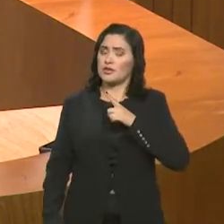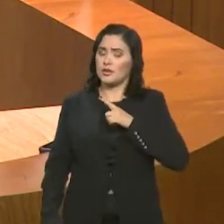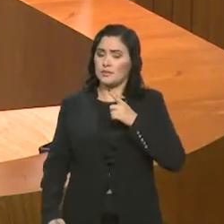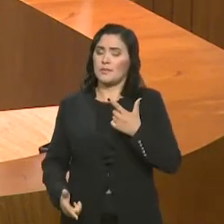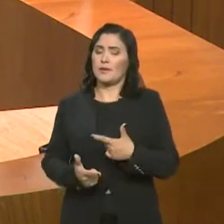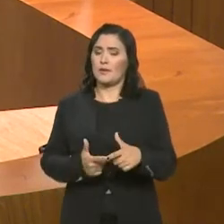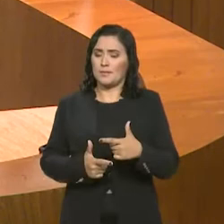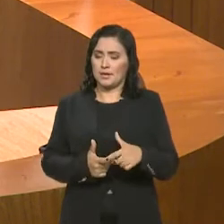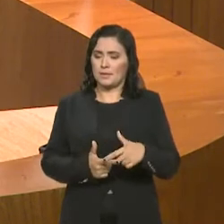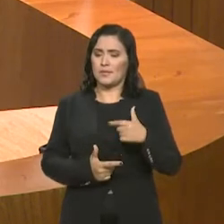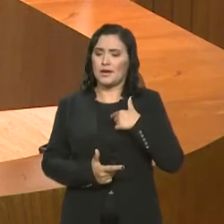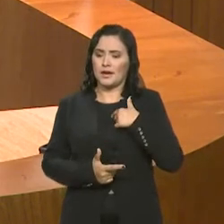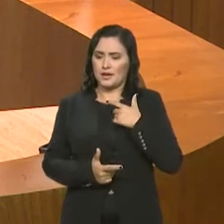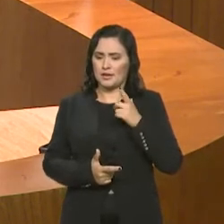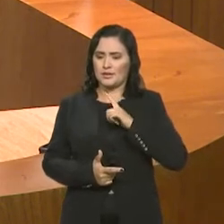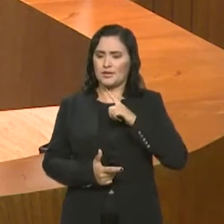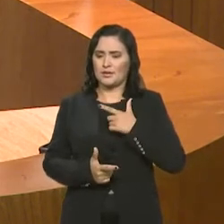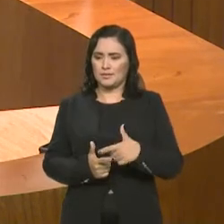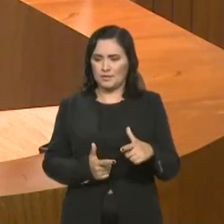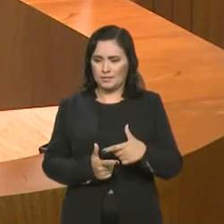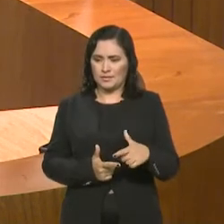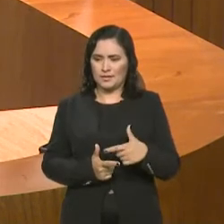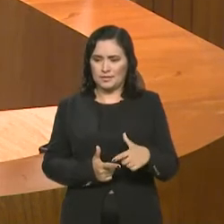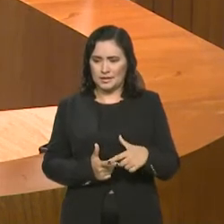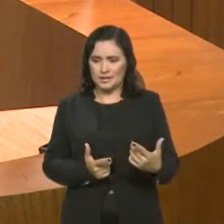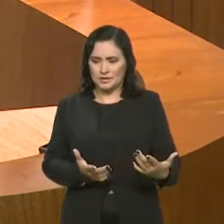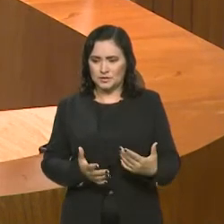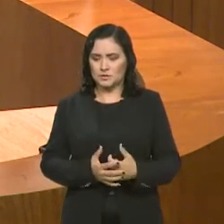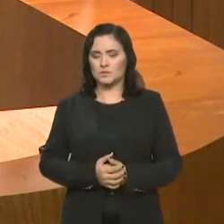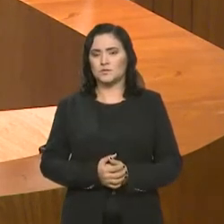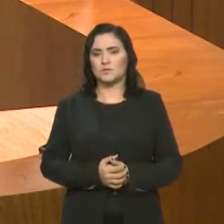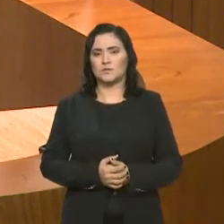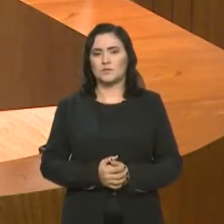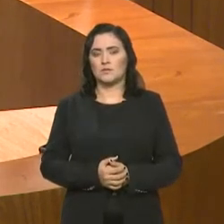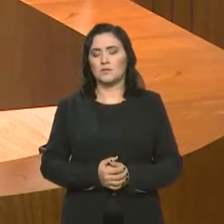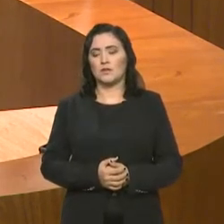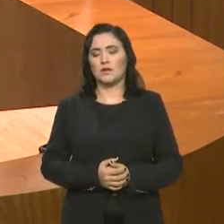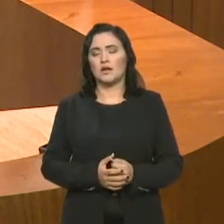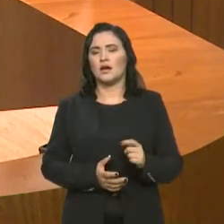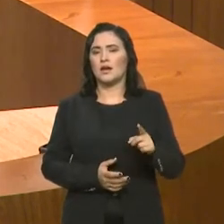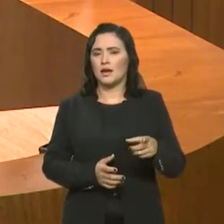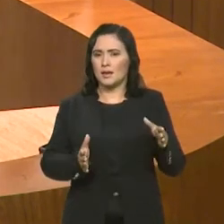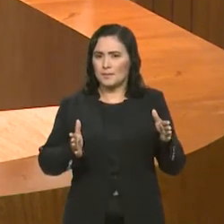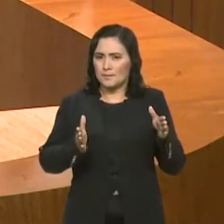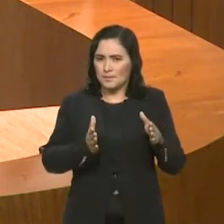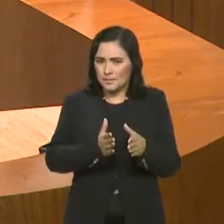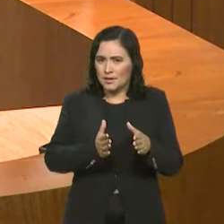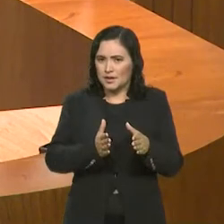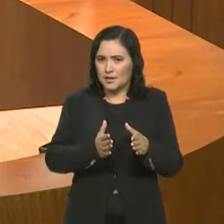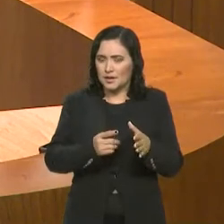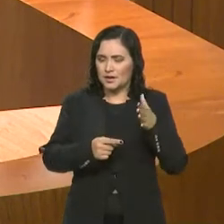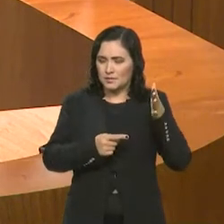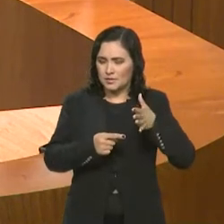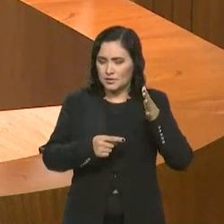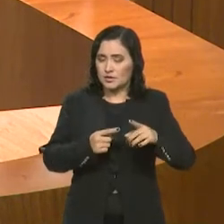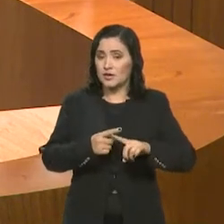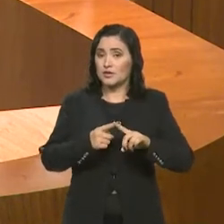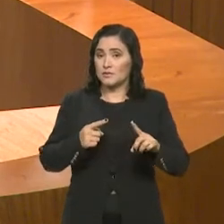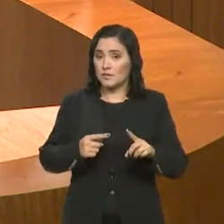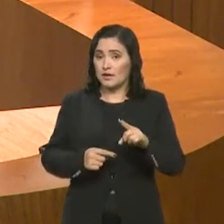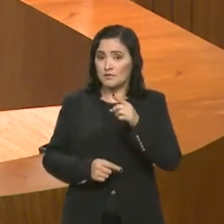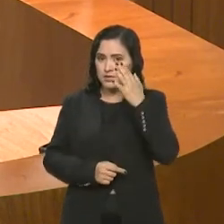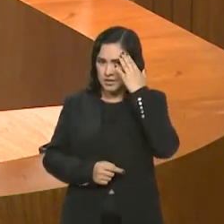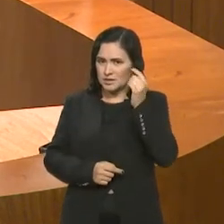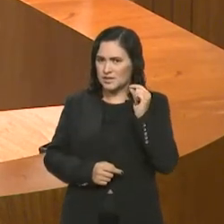Então, deputado Hélio, felizmente esse é um pequeno expediente, mas Vossa Excelência sabe que nós não damos de avião. Talvez não,